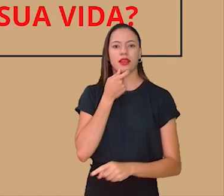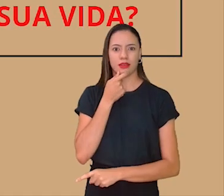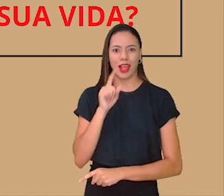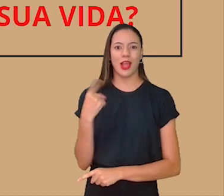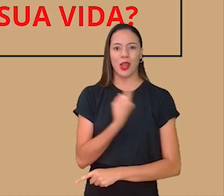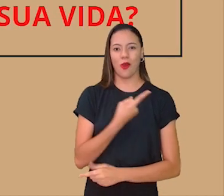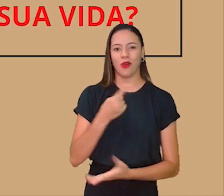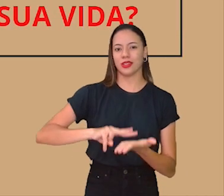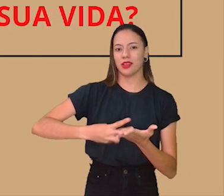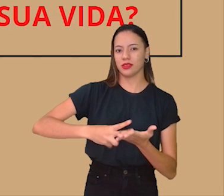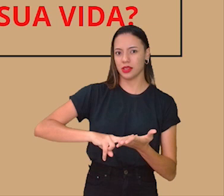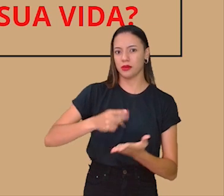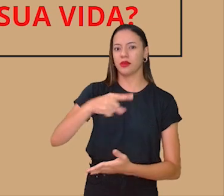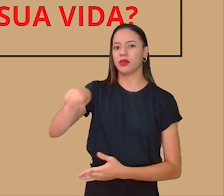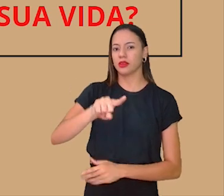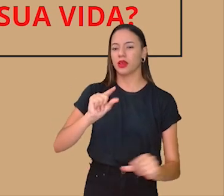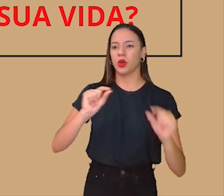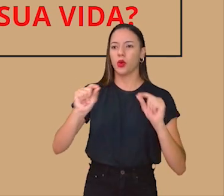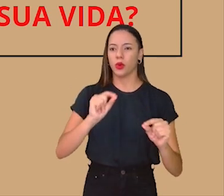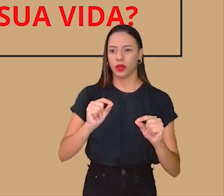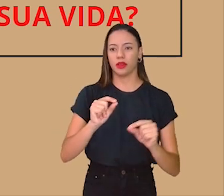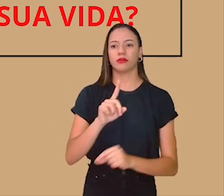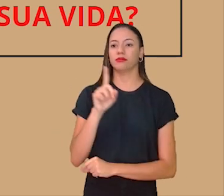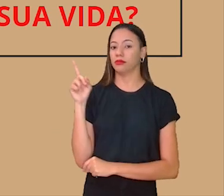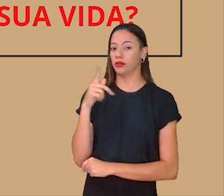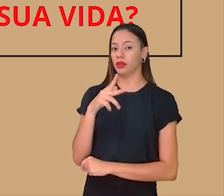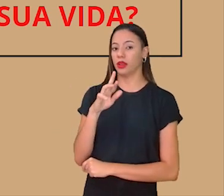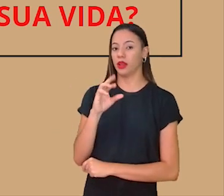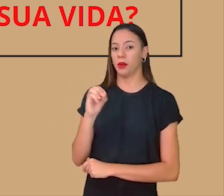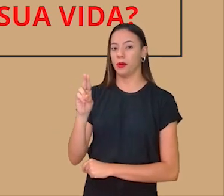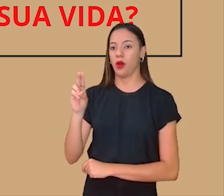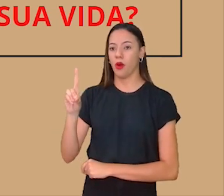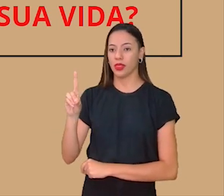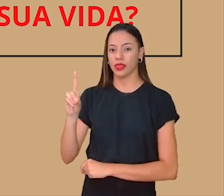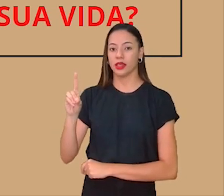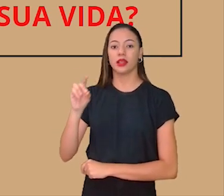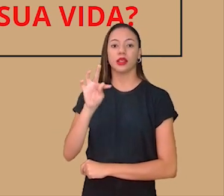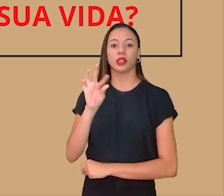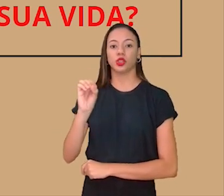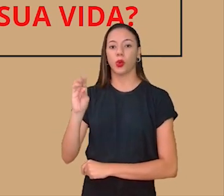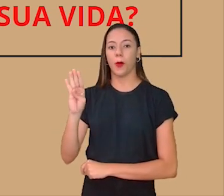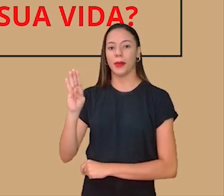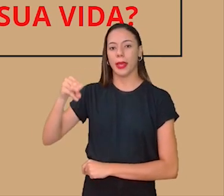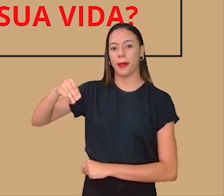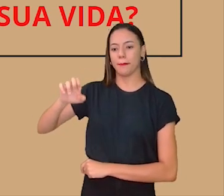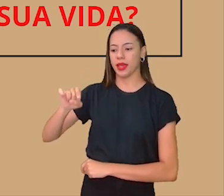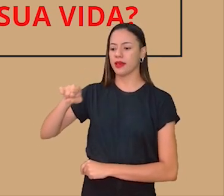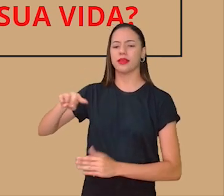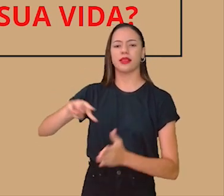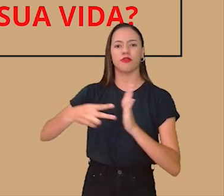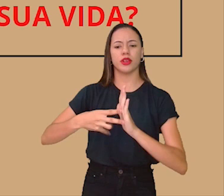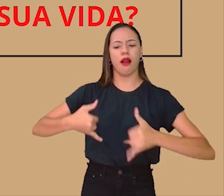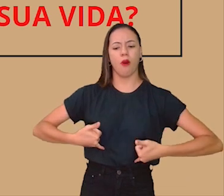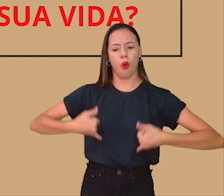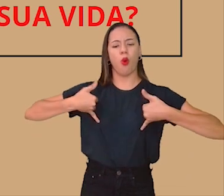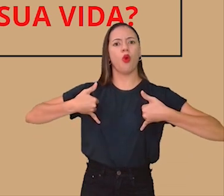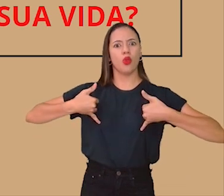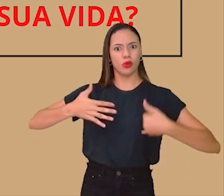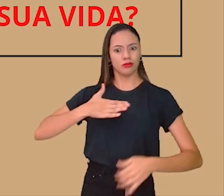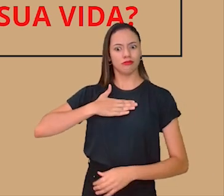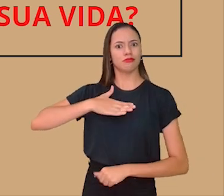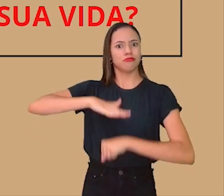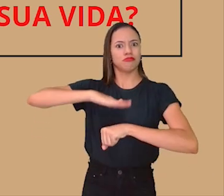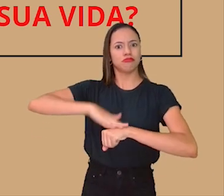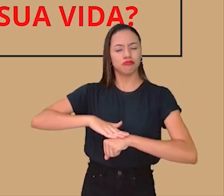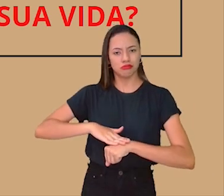para vocês, que é justamente, proud to be me, que é orgulho de mim mesmo. Você pode se orgulhar de você, você pode